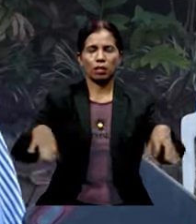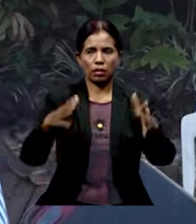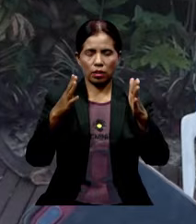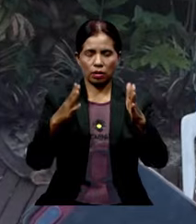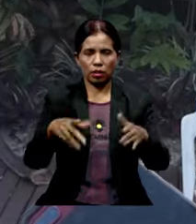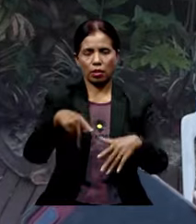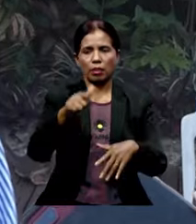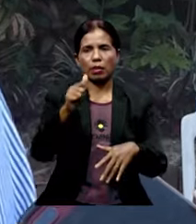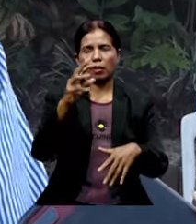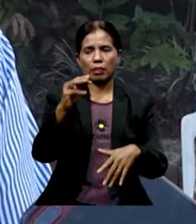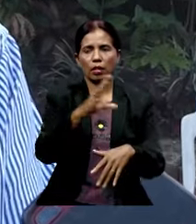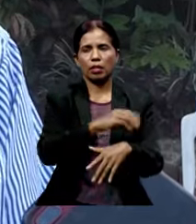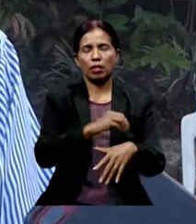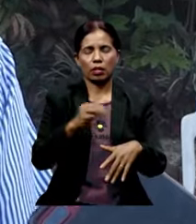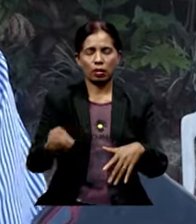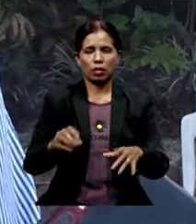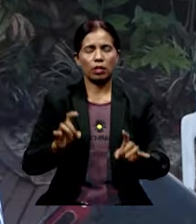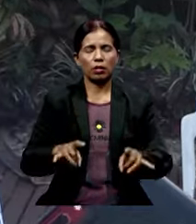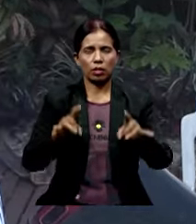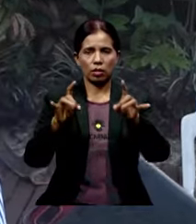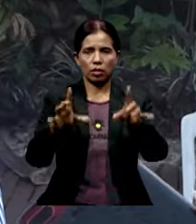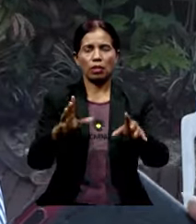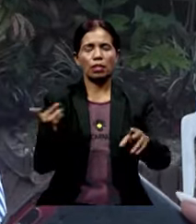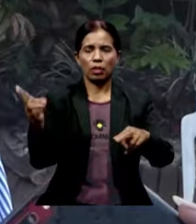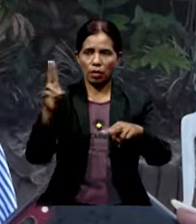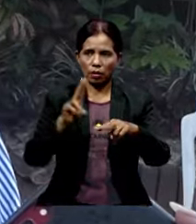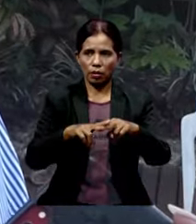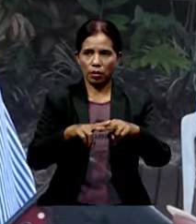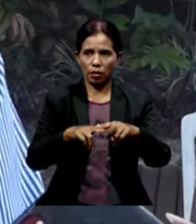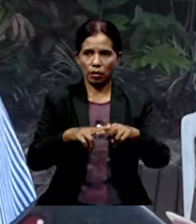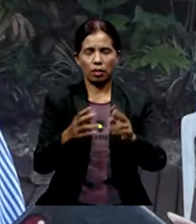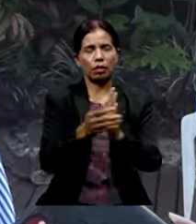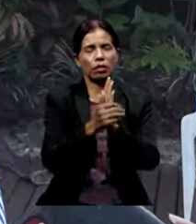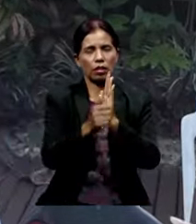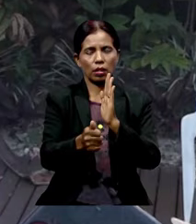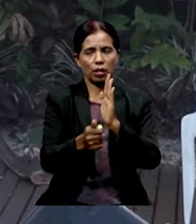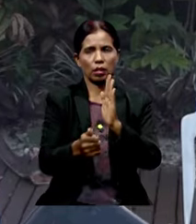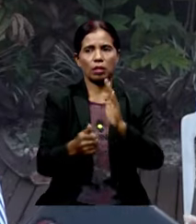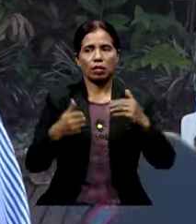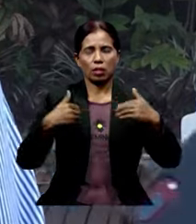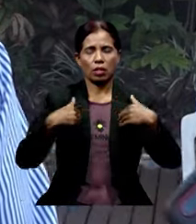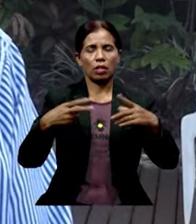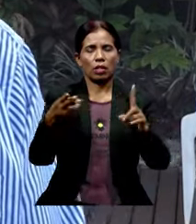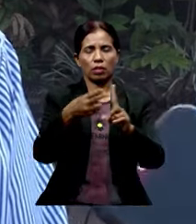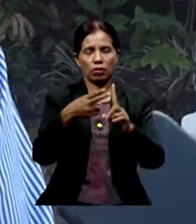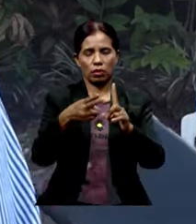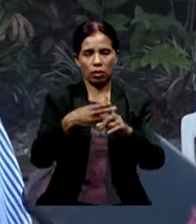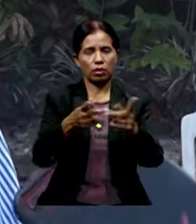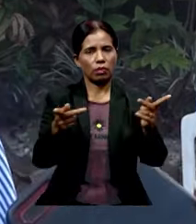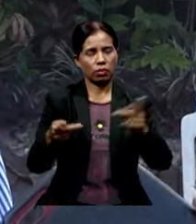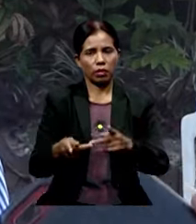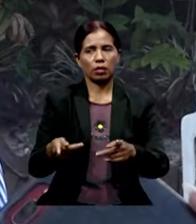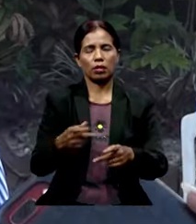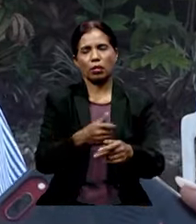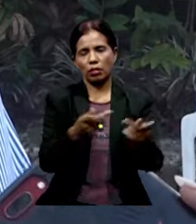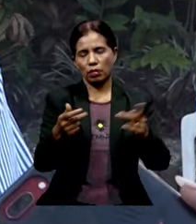né Pacific Australia labor mobility até aumenta ba skill labor não para ia hotelaria nia turismo e áreas o